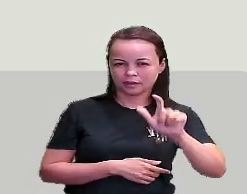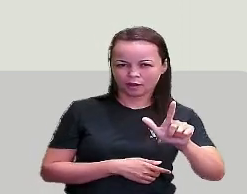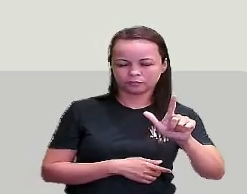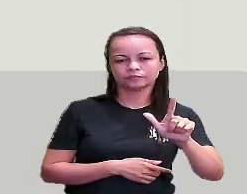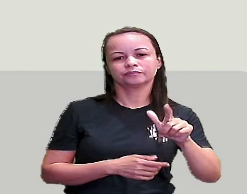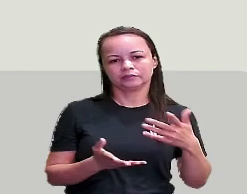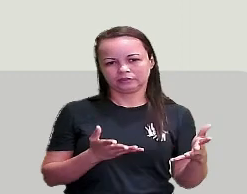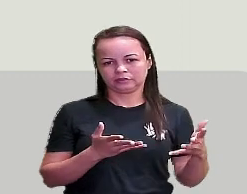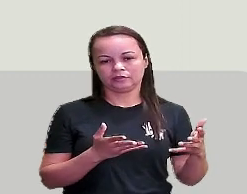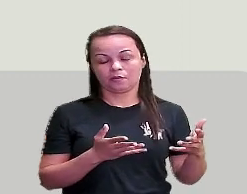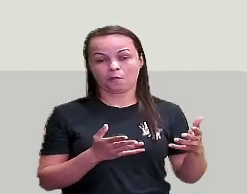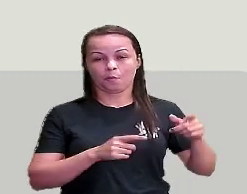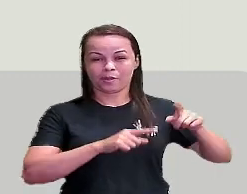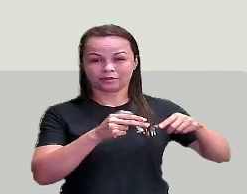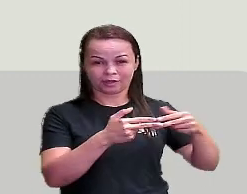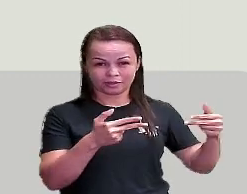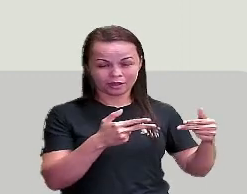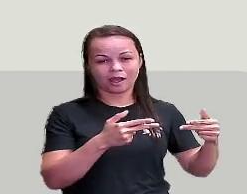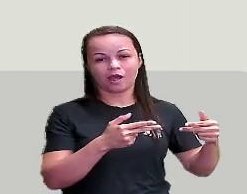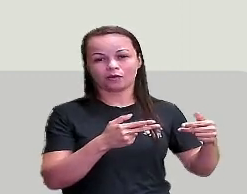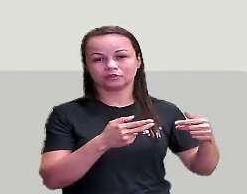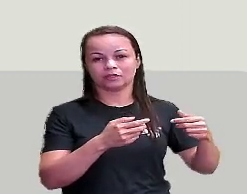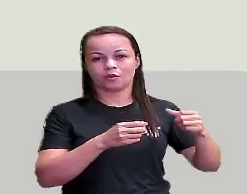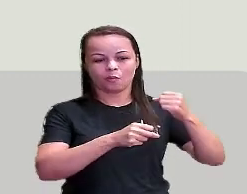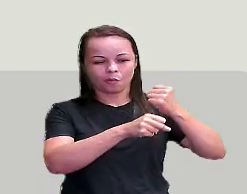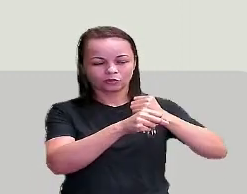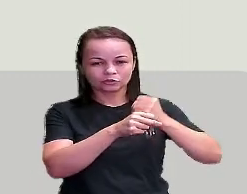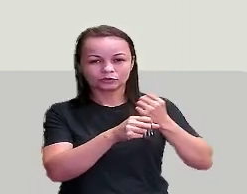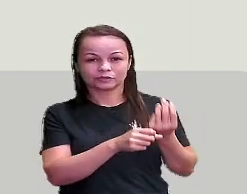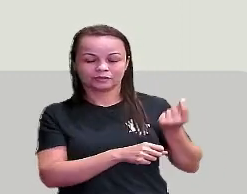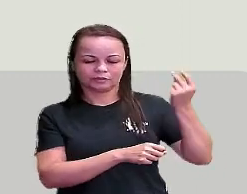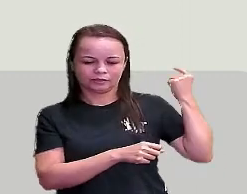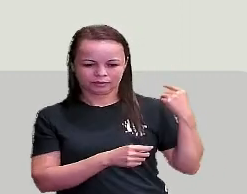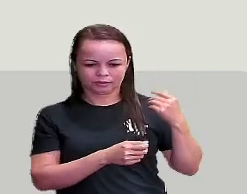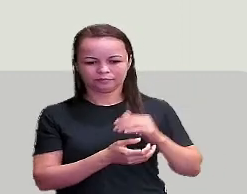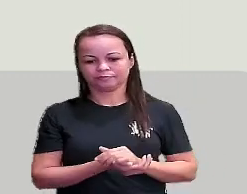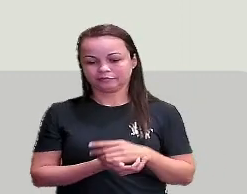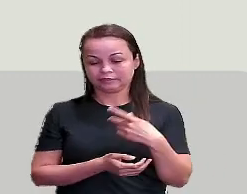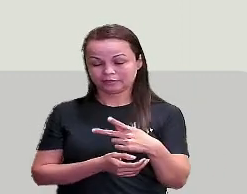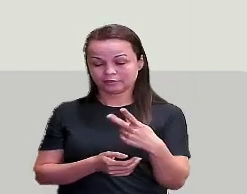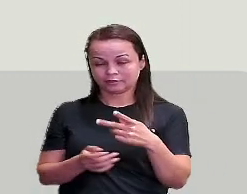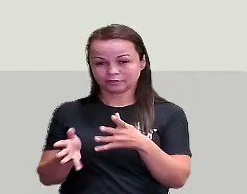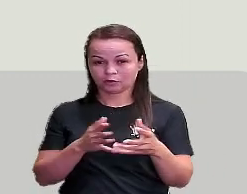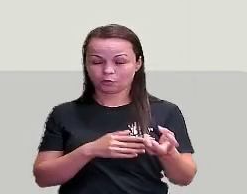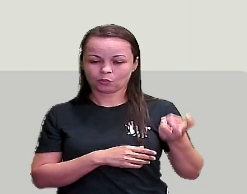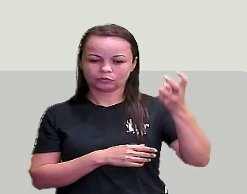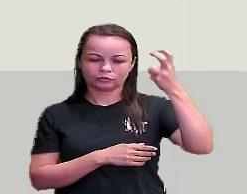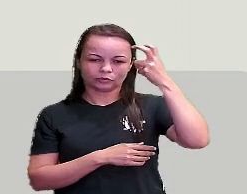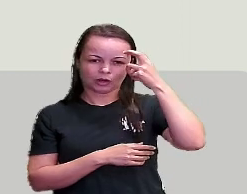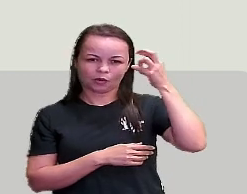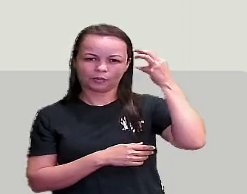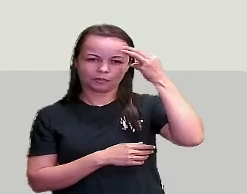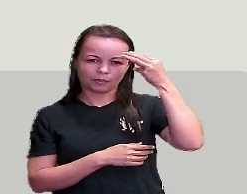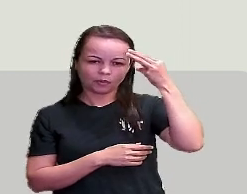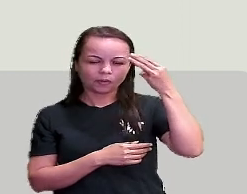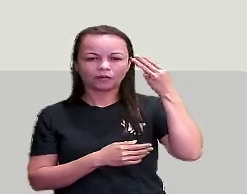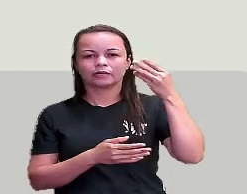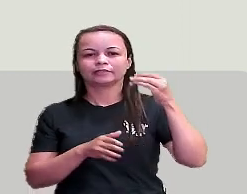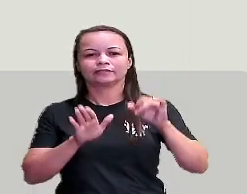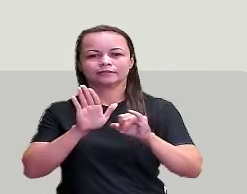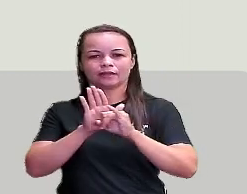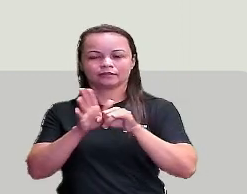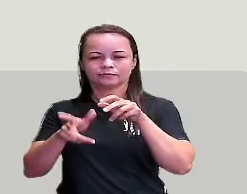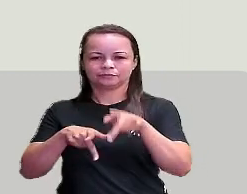as construções antigas. O que é o imaterial? O patrimônio cultural é fundamental para a memória e a identidade de um